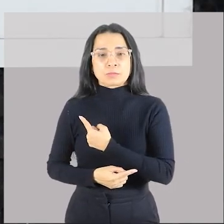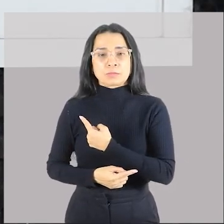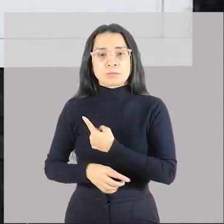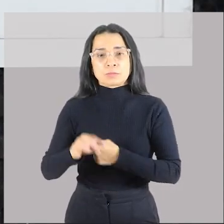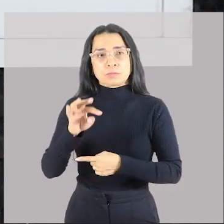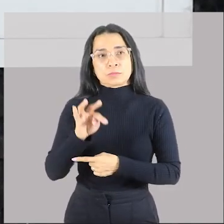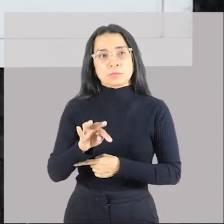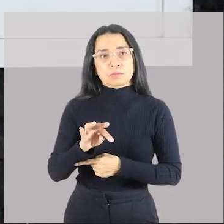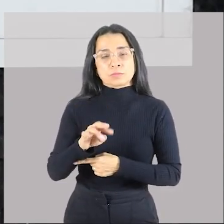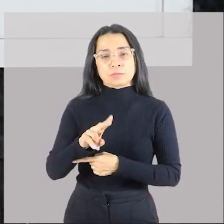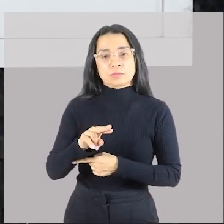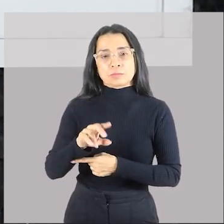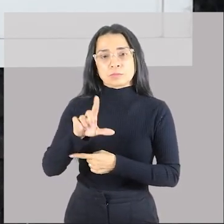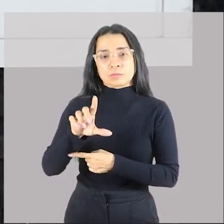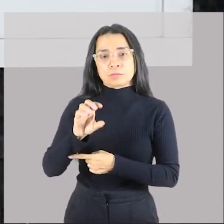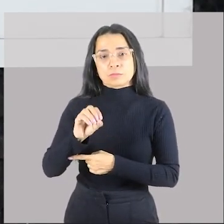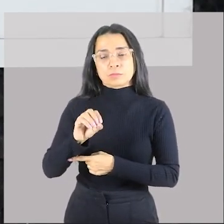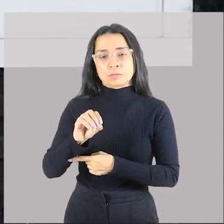de 2